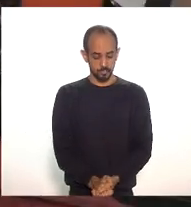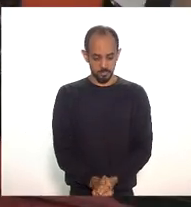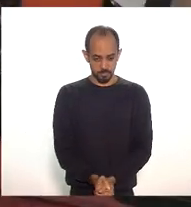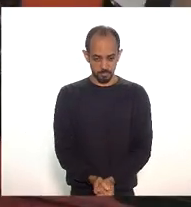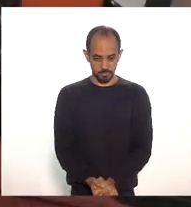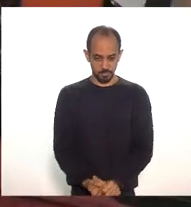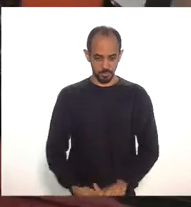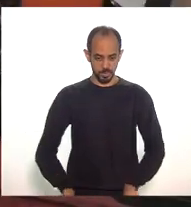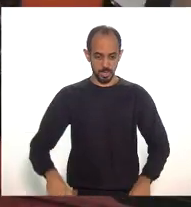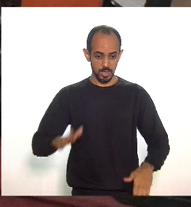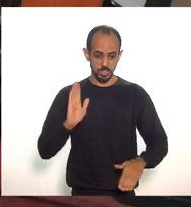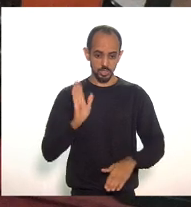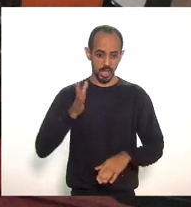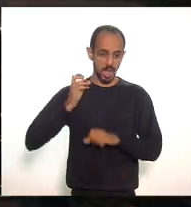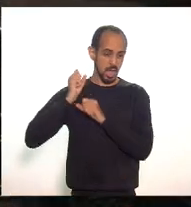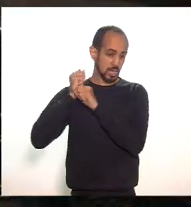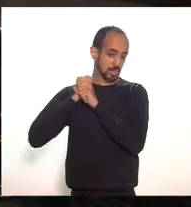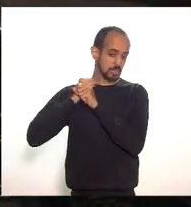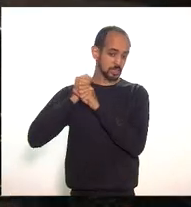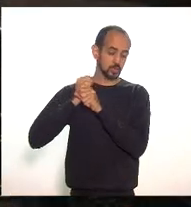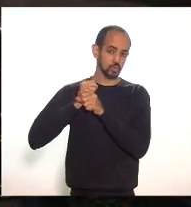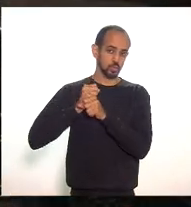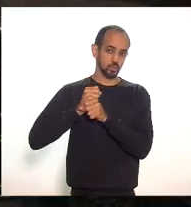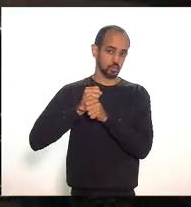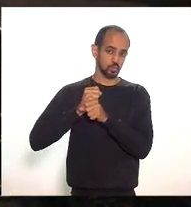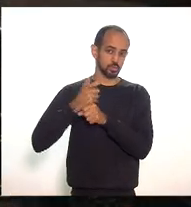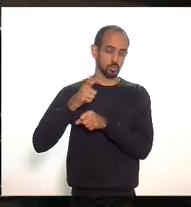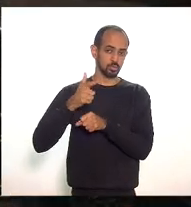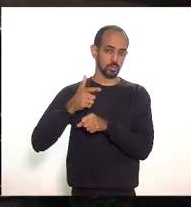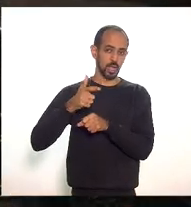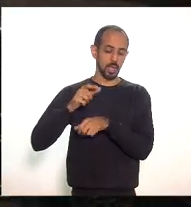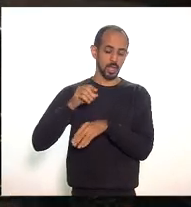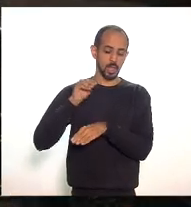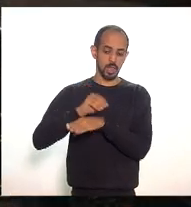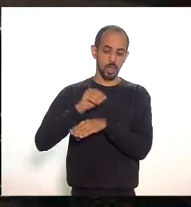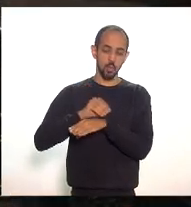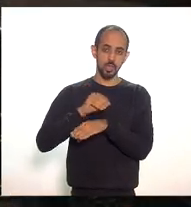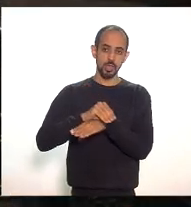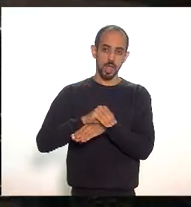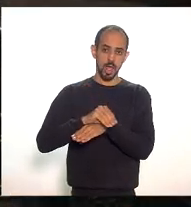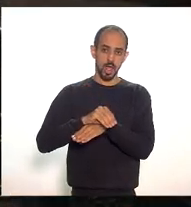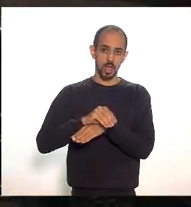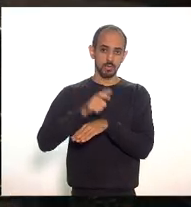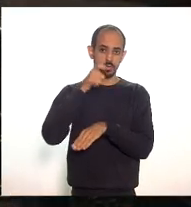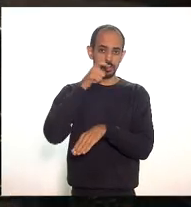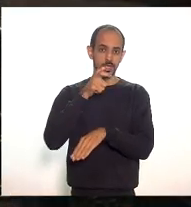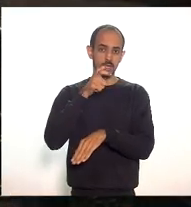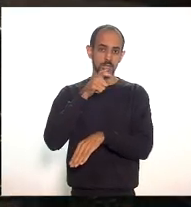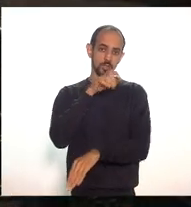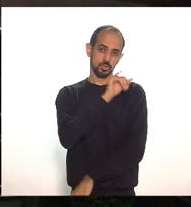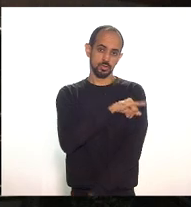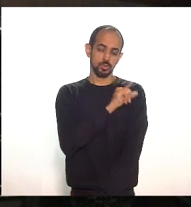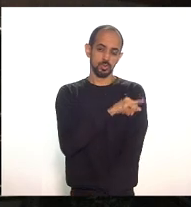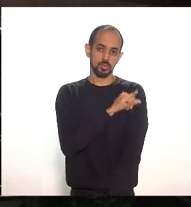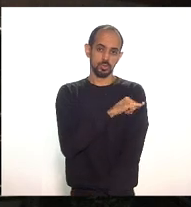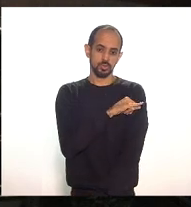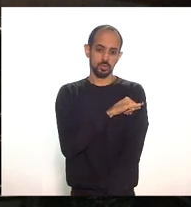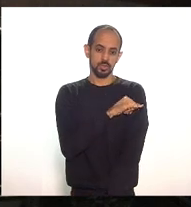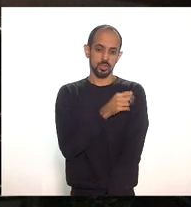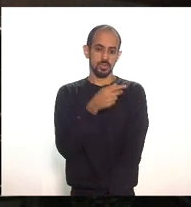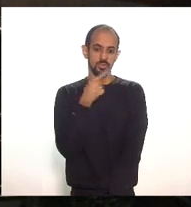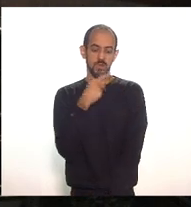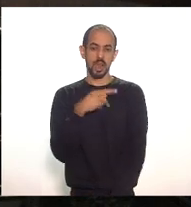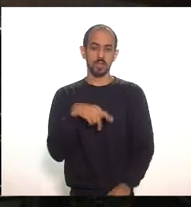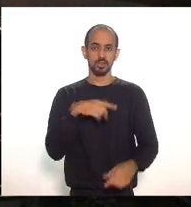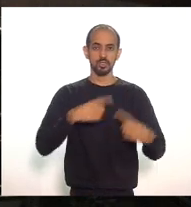por favor Desde há décadas não trata dos interesses do Estado do Rio de Janeiro fica aquela pataquada de discurso